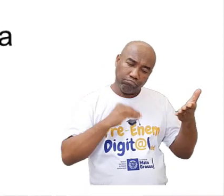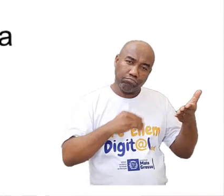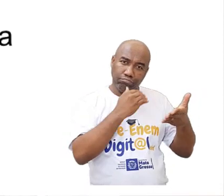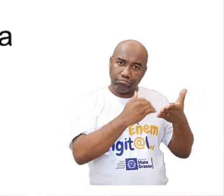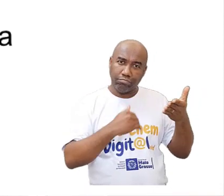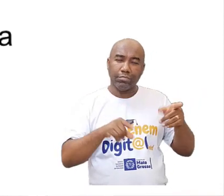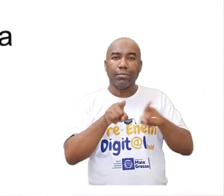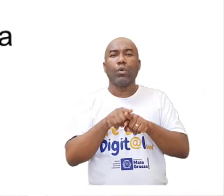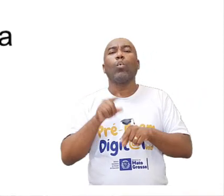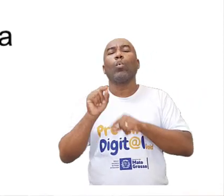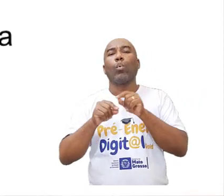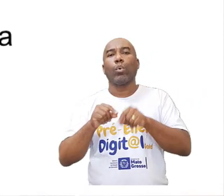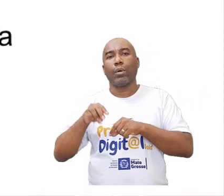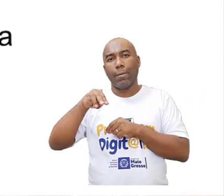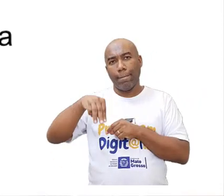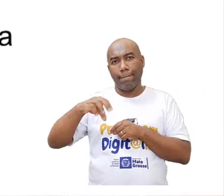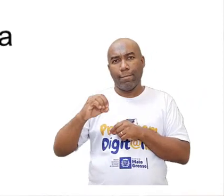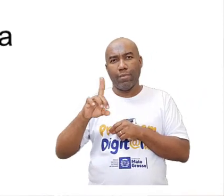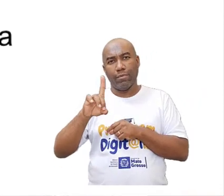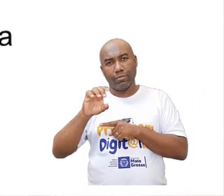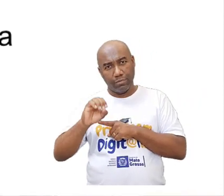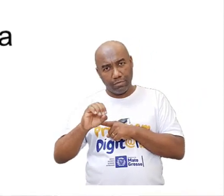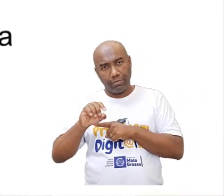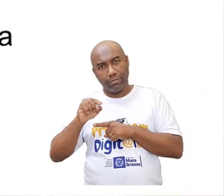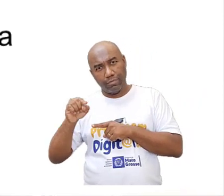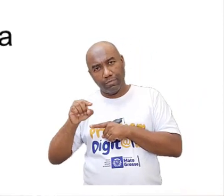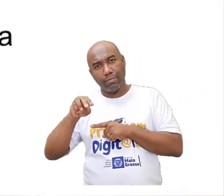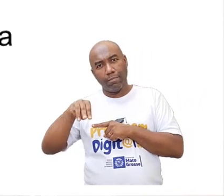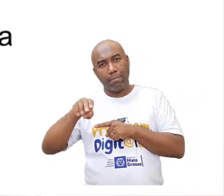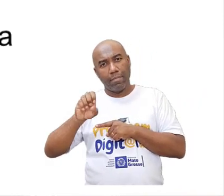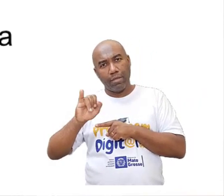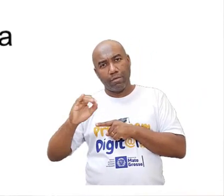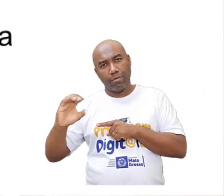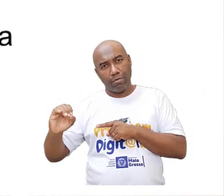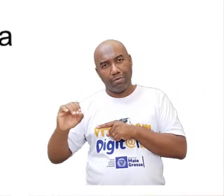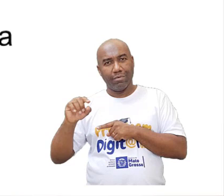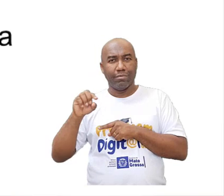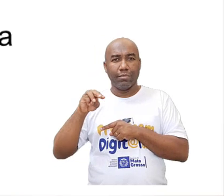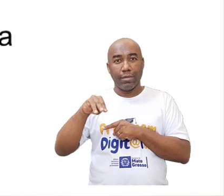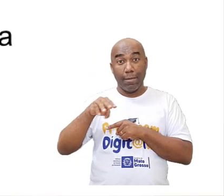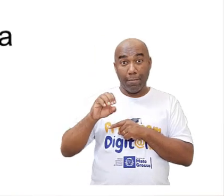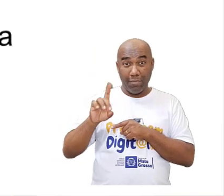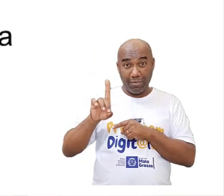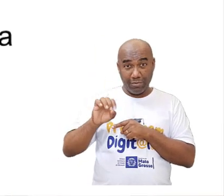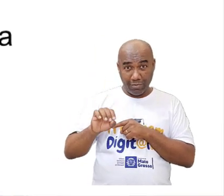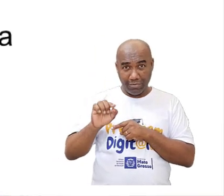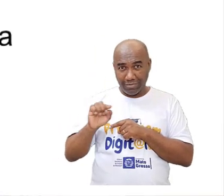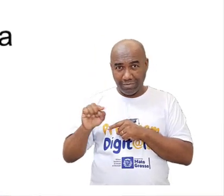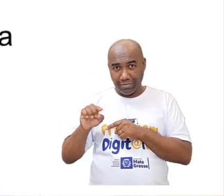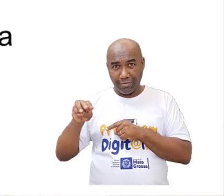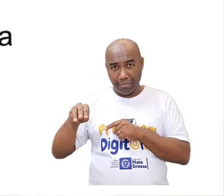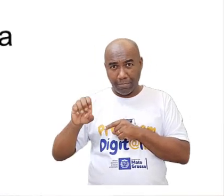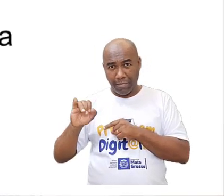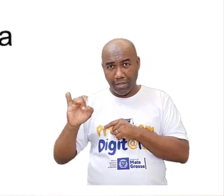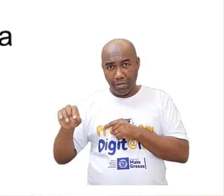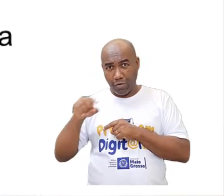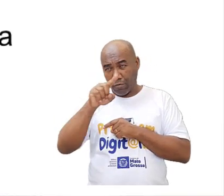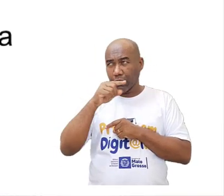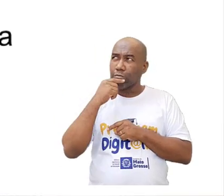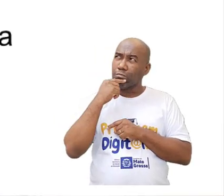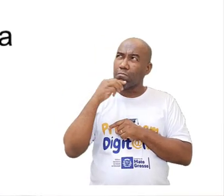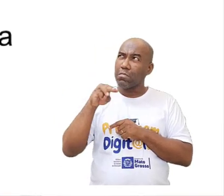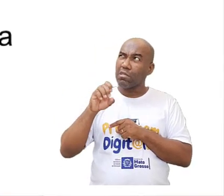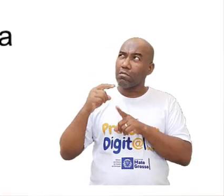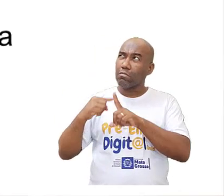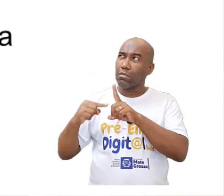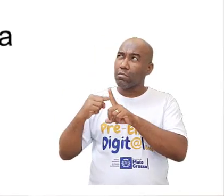gente tem o nosso MM. O que é o nosso MM? Modo, meio. Toda vez que você ver modo, meio, na sua cabecinha